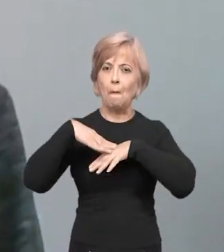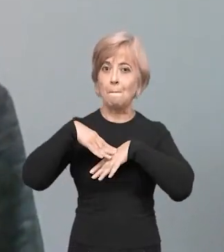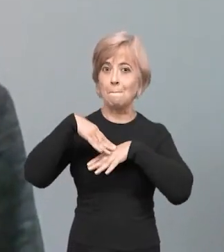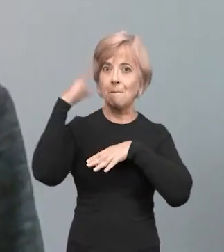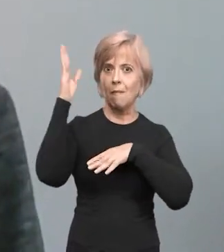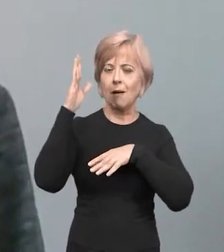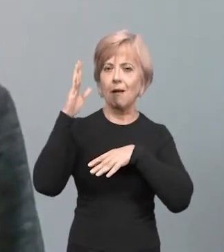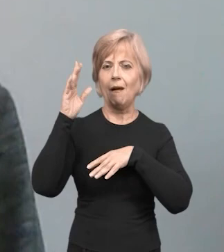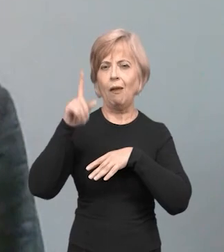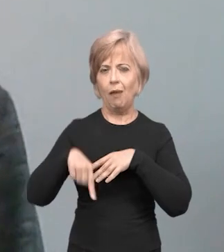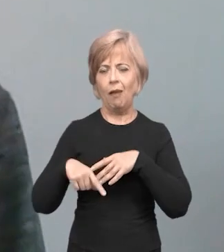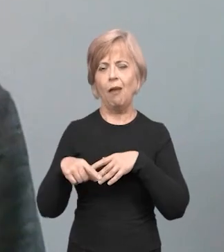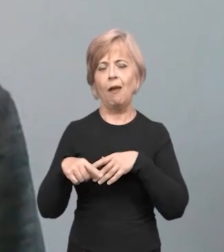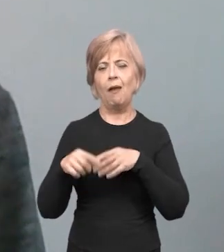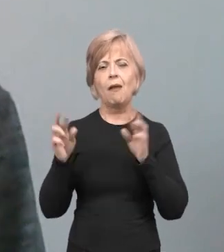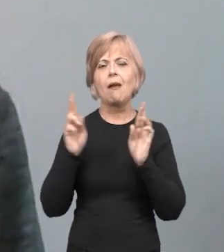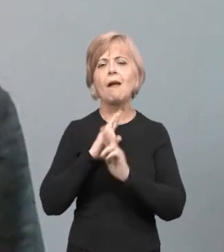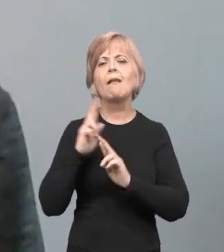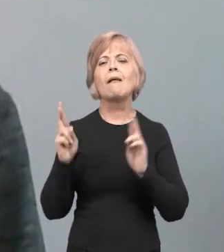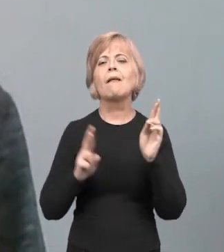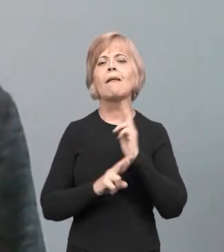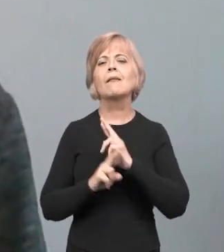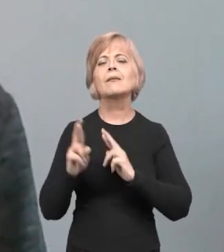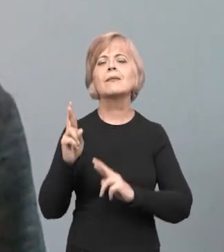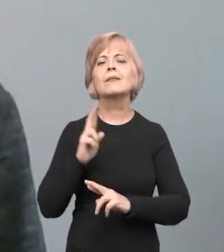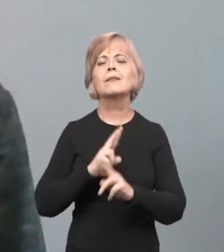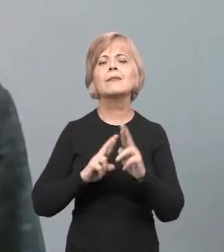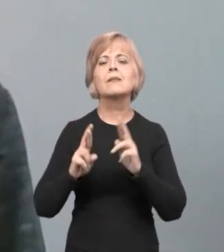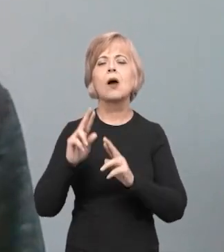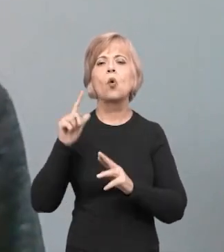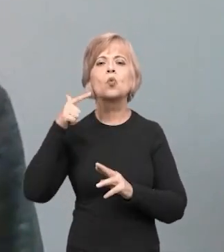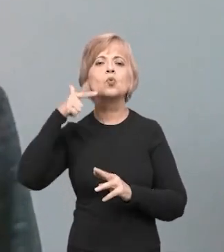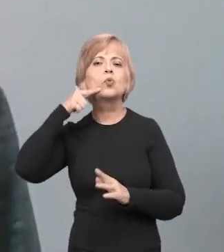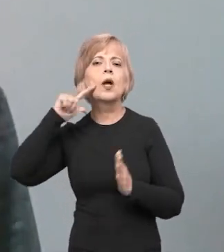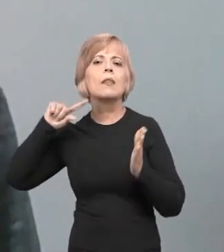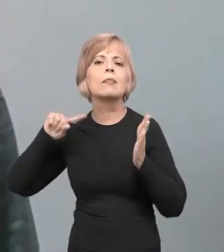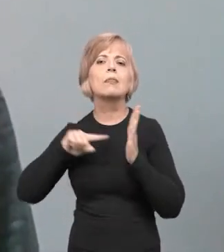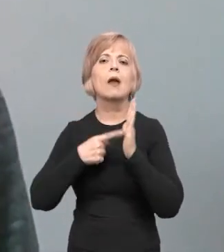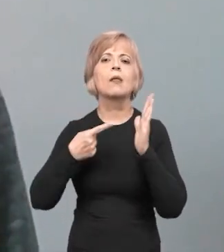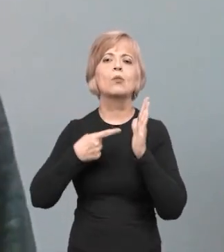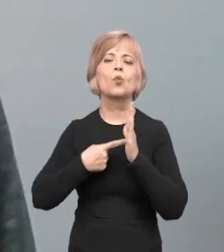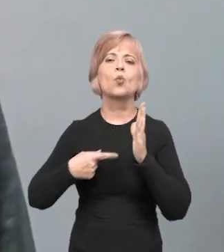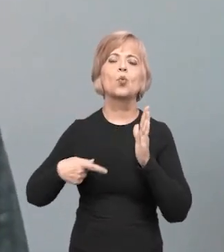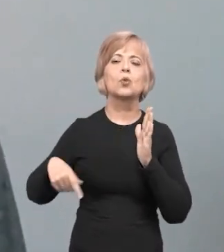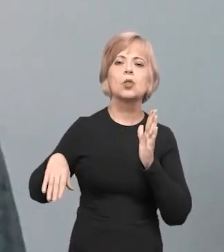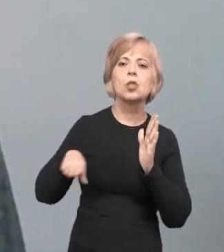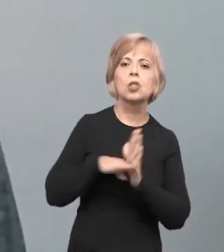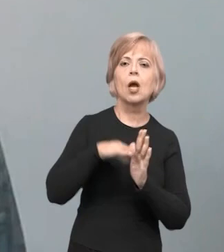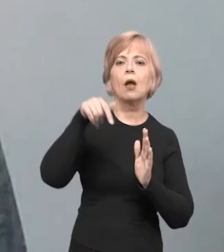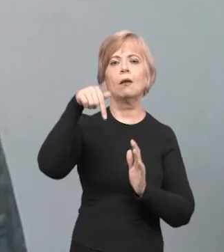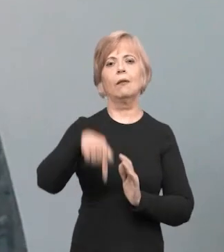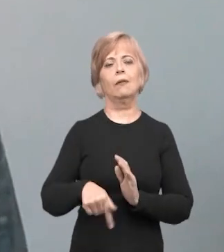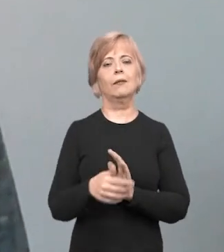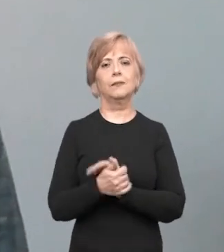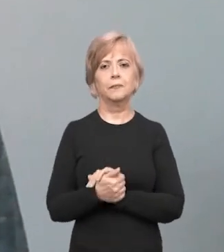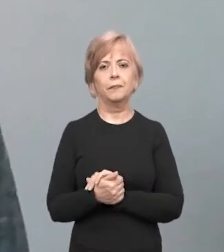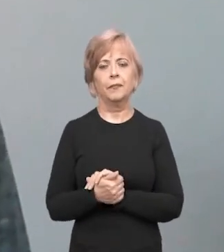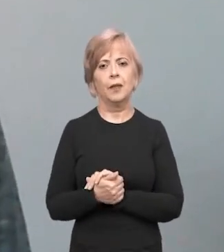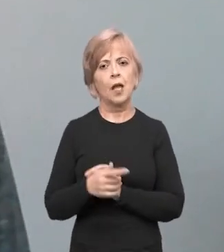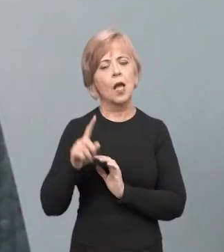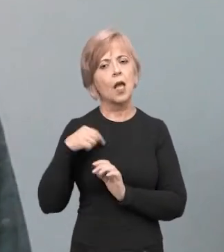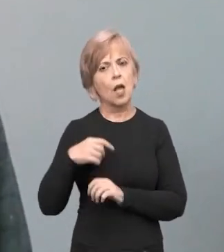né, é em relação a denúncias chegar até o Ministério Público. E